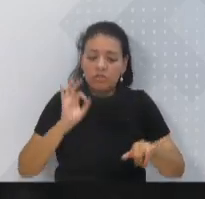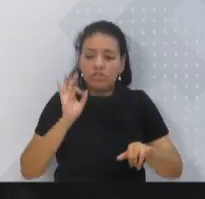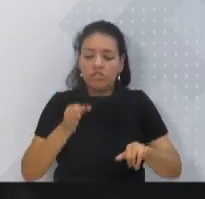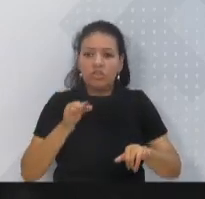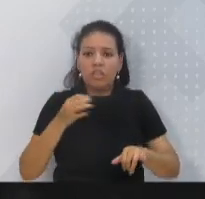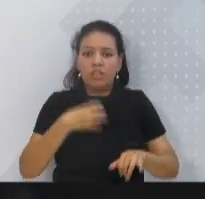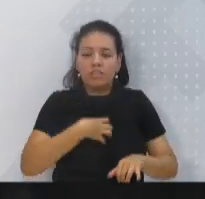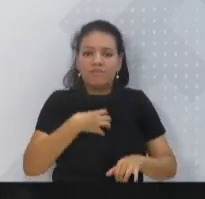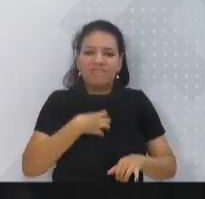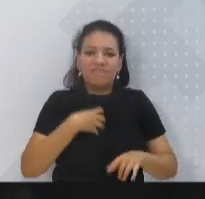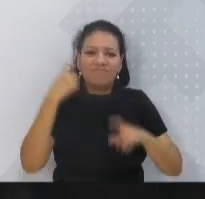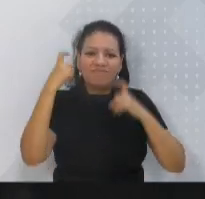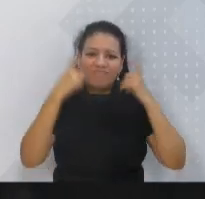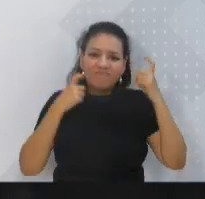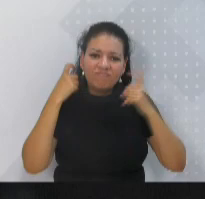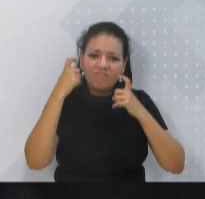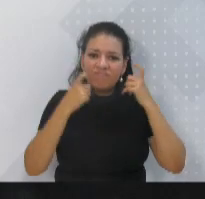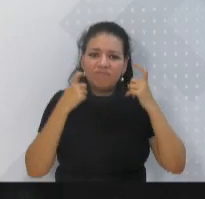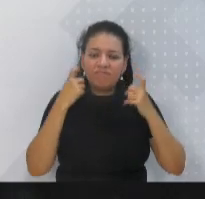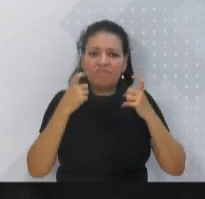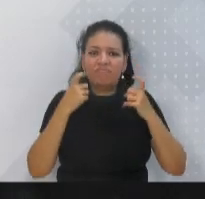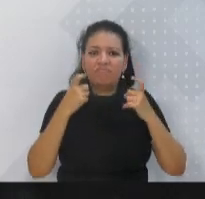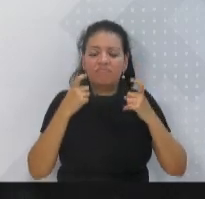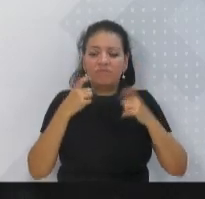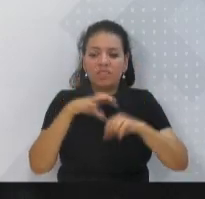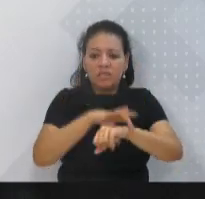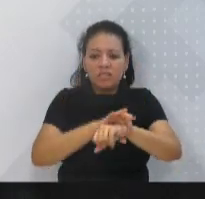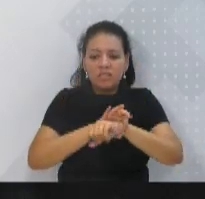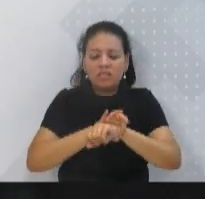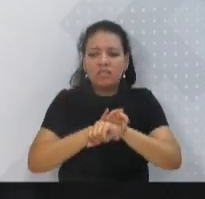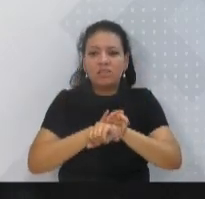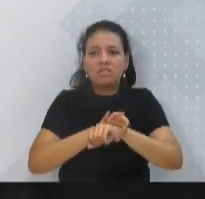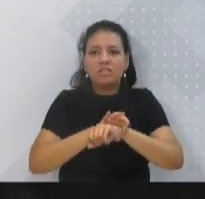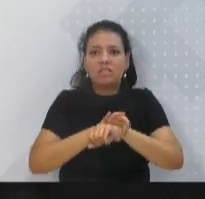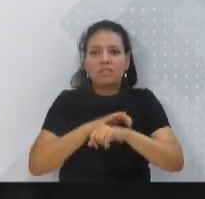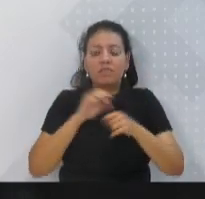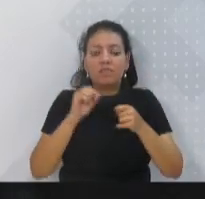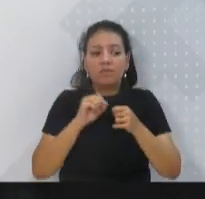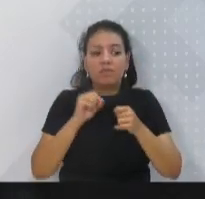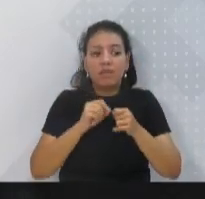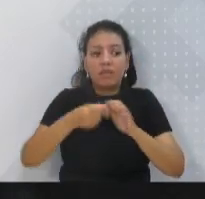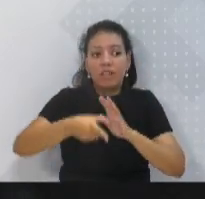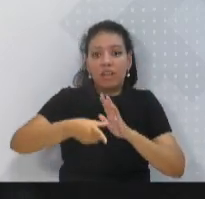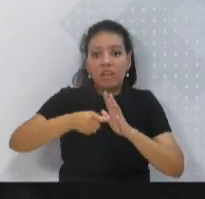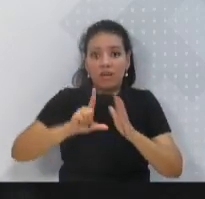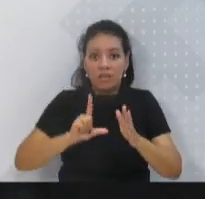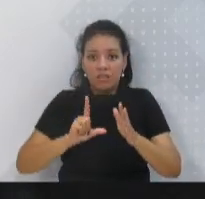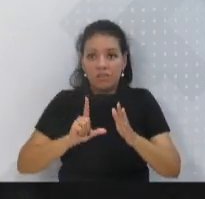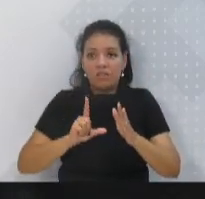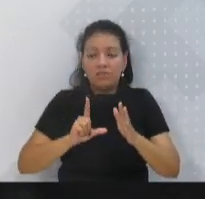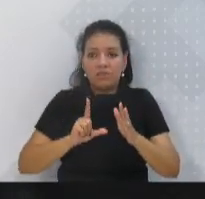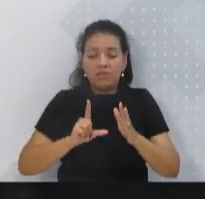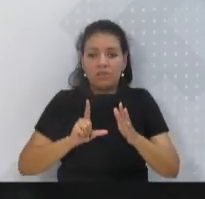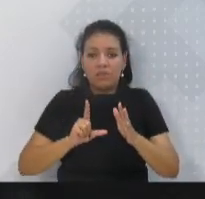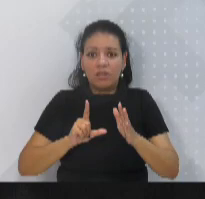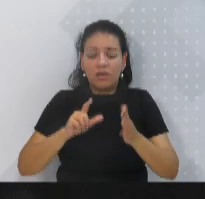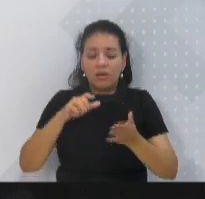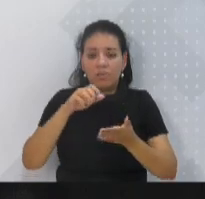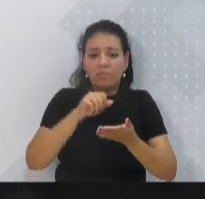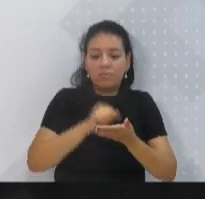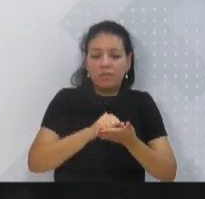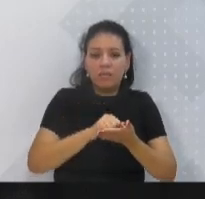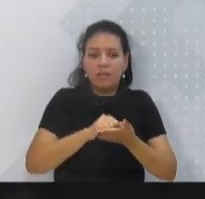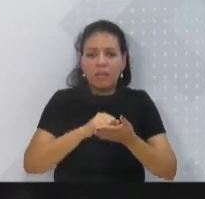eu tenho um sentimento de preocupação sobre a garantia de que seja feita antes da reperfilagem ou aplicação de camada